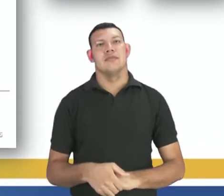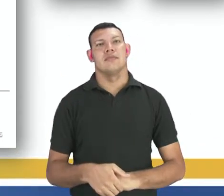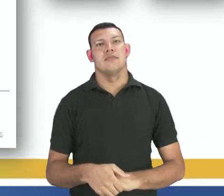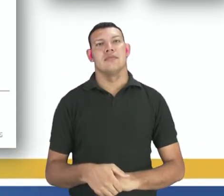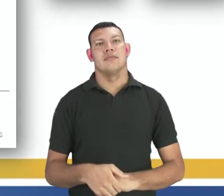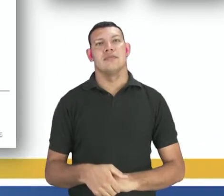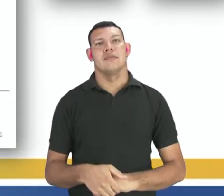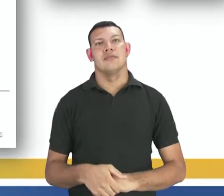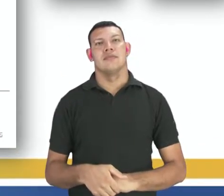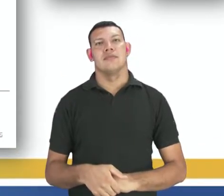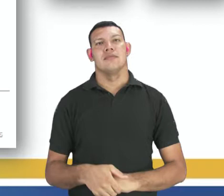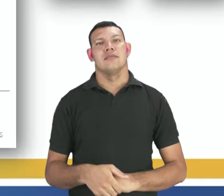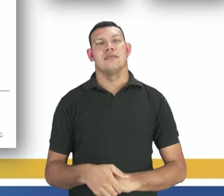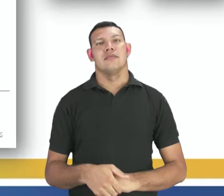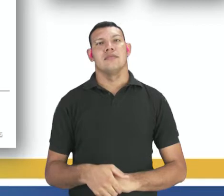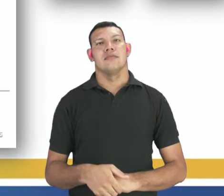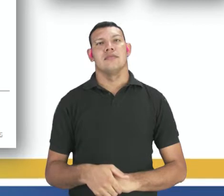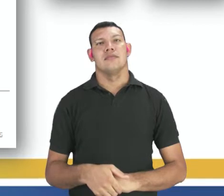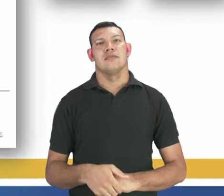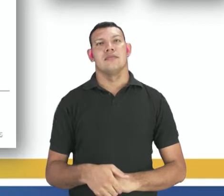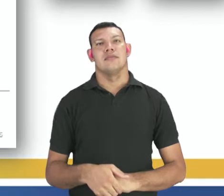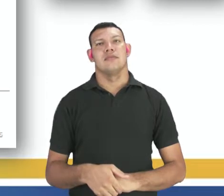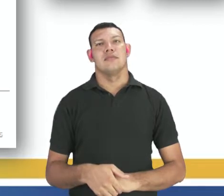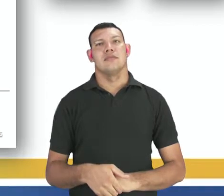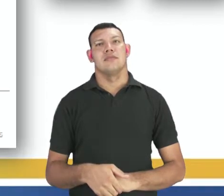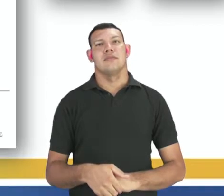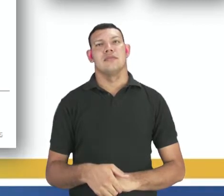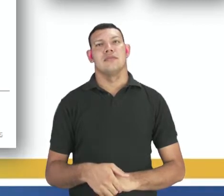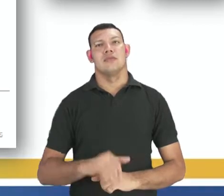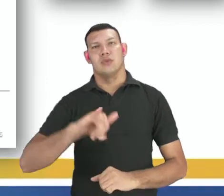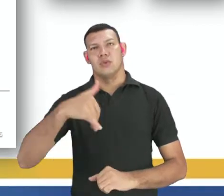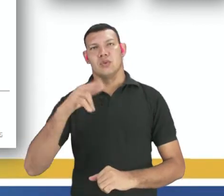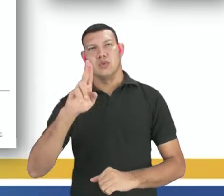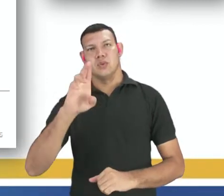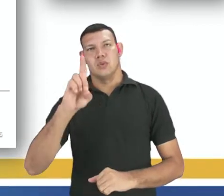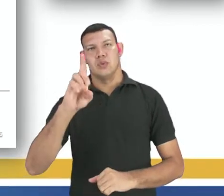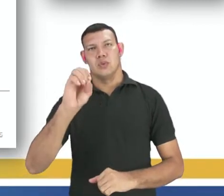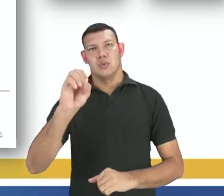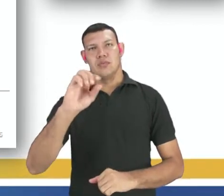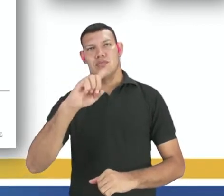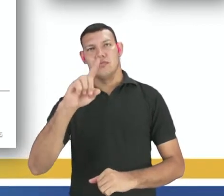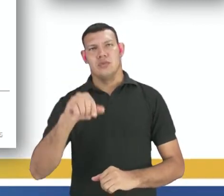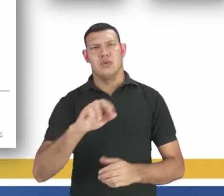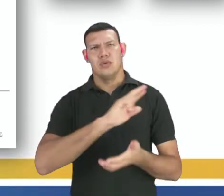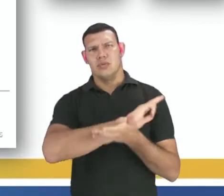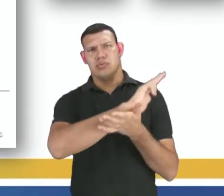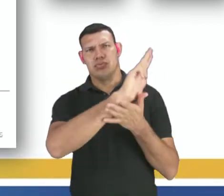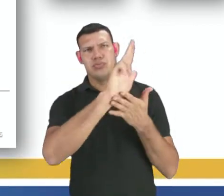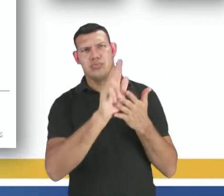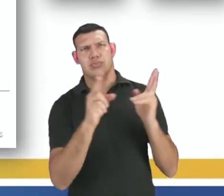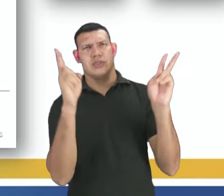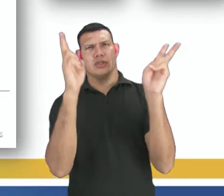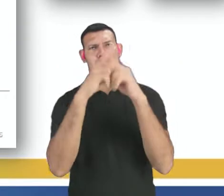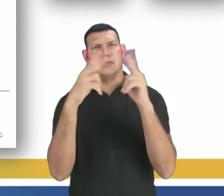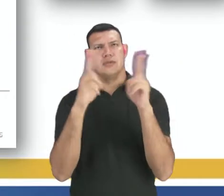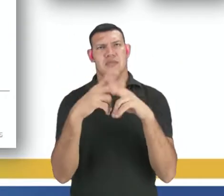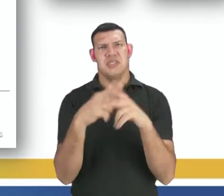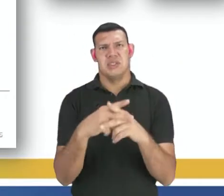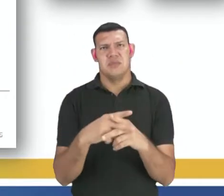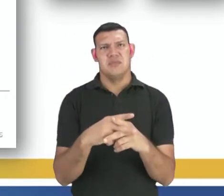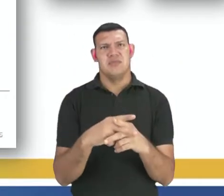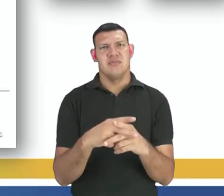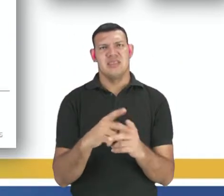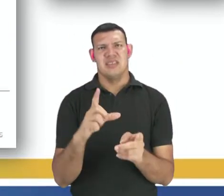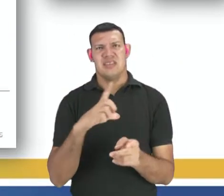taekwondo também, né? E judô, né? Então vocês podem ver que dentro dessa não existe